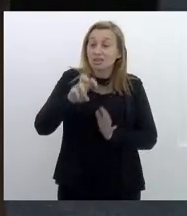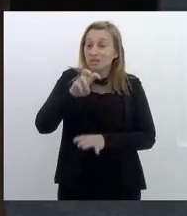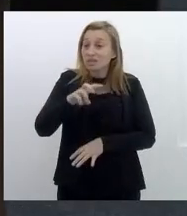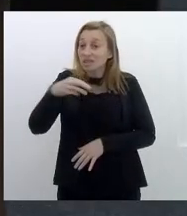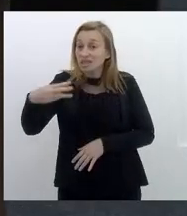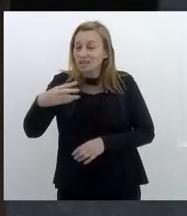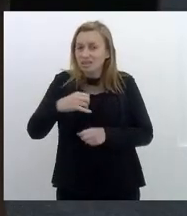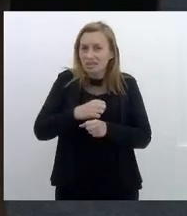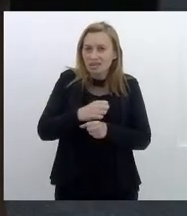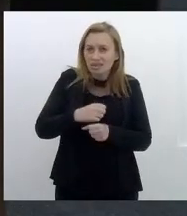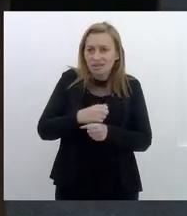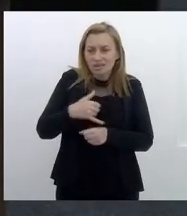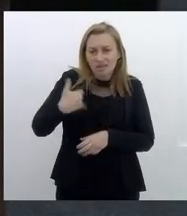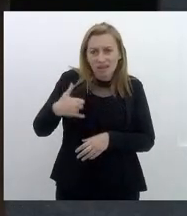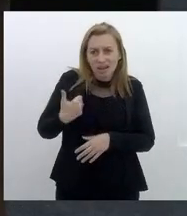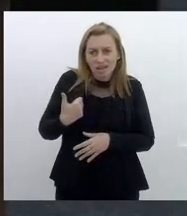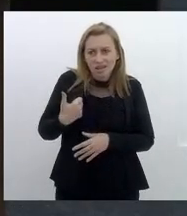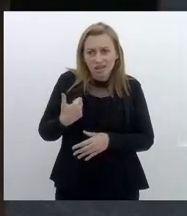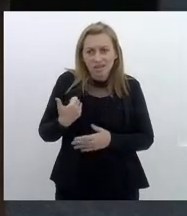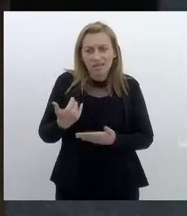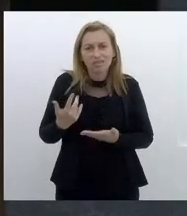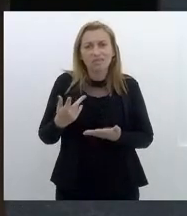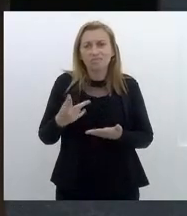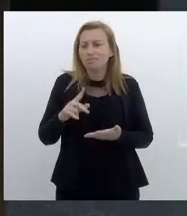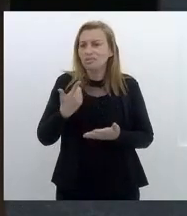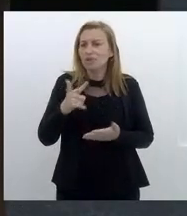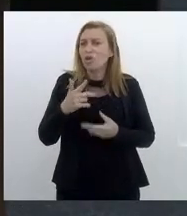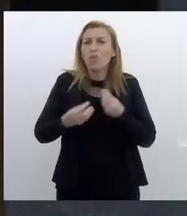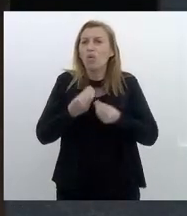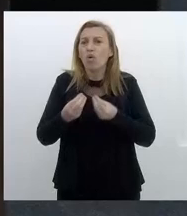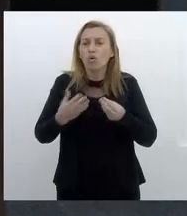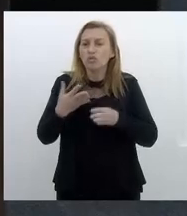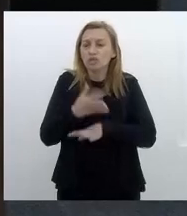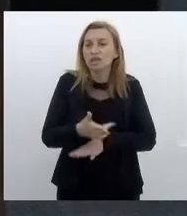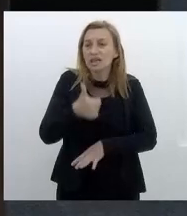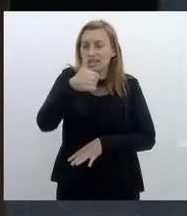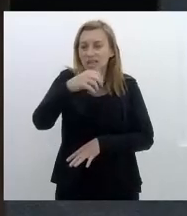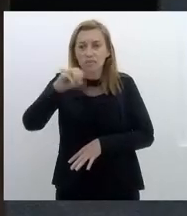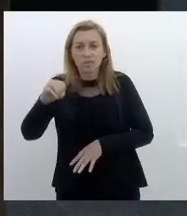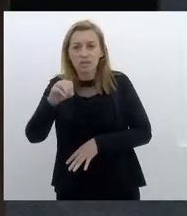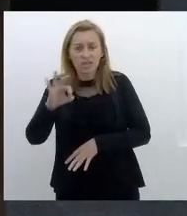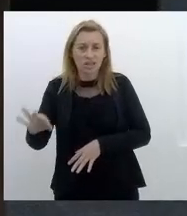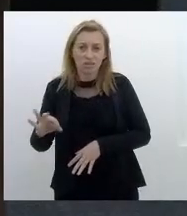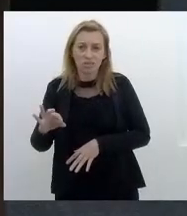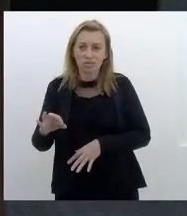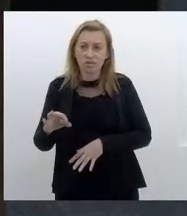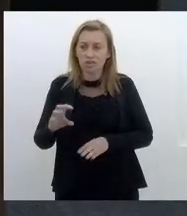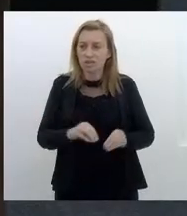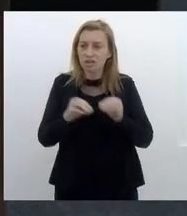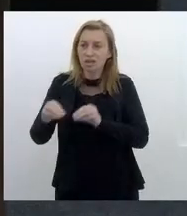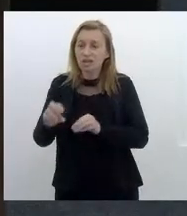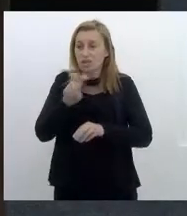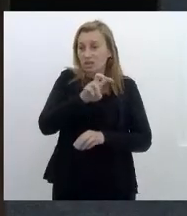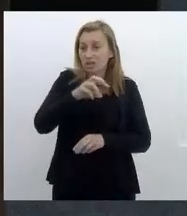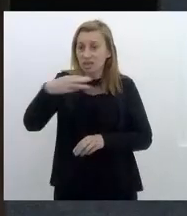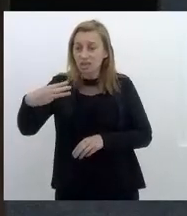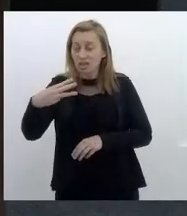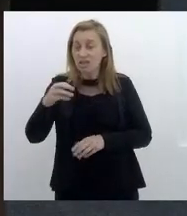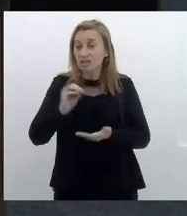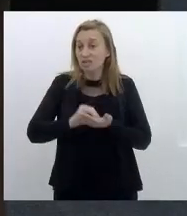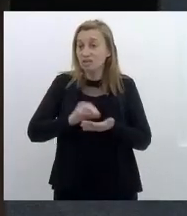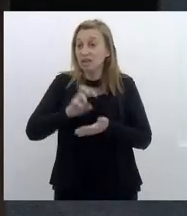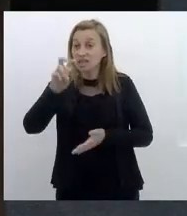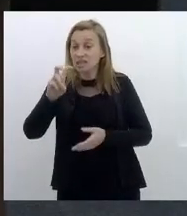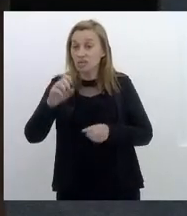anos ela é inalcançável eu não posso ter 100 porcento de água transmissão aos 53 anos faltar